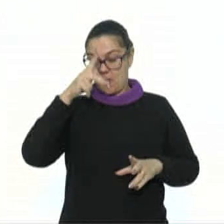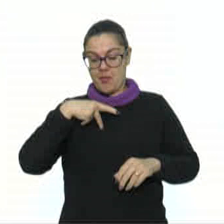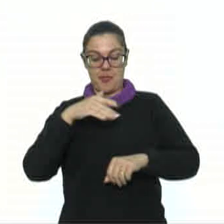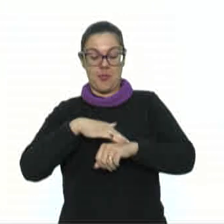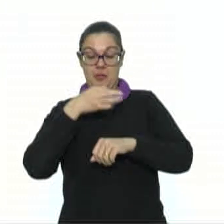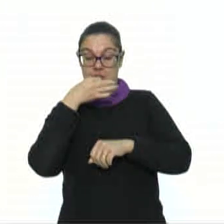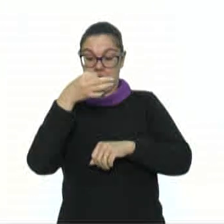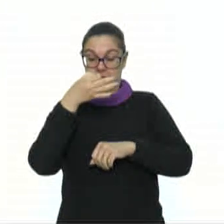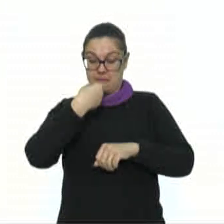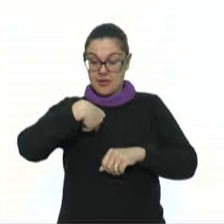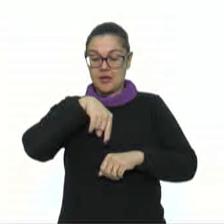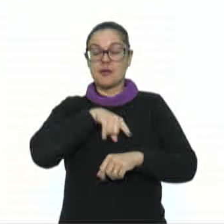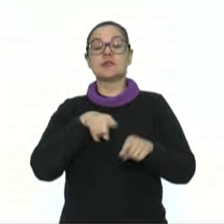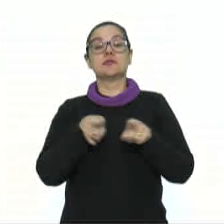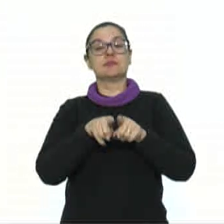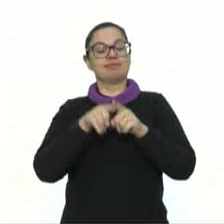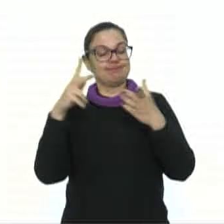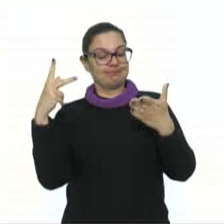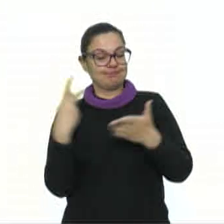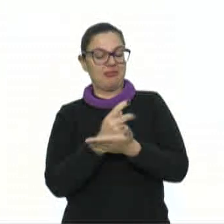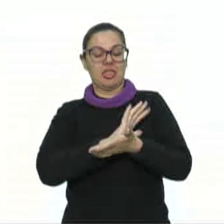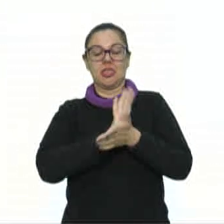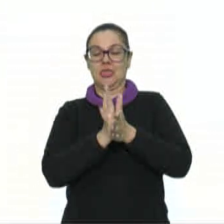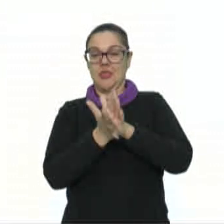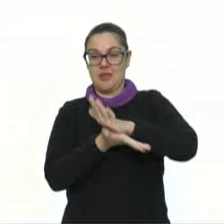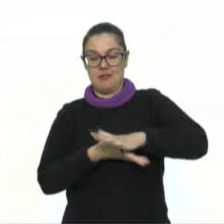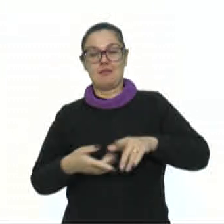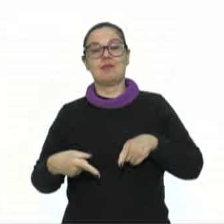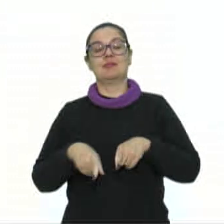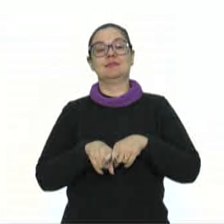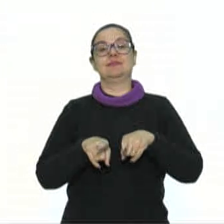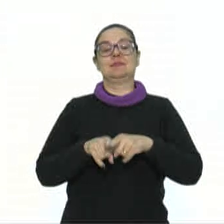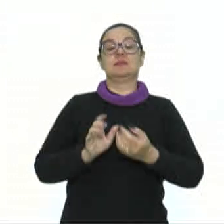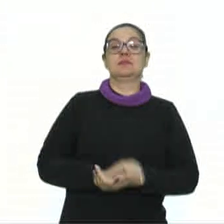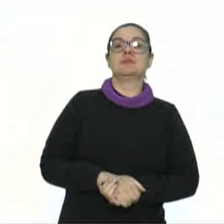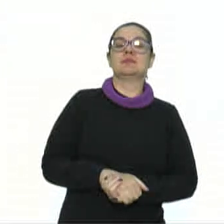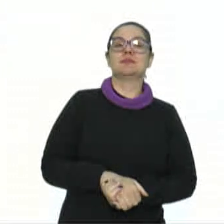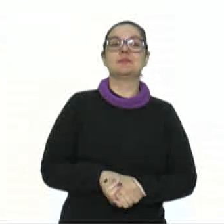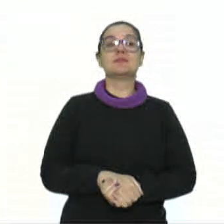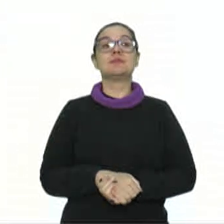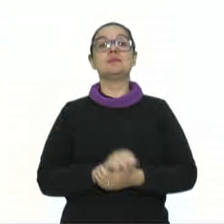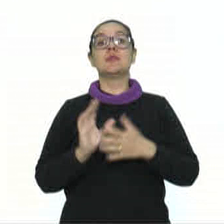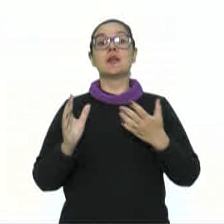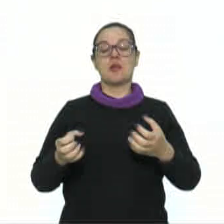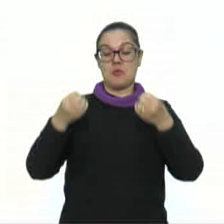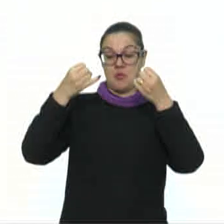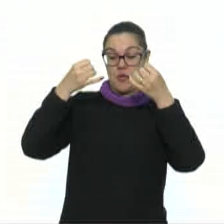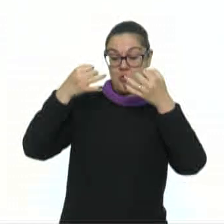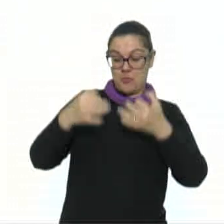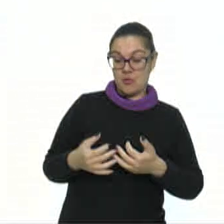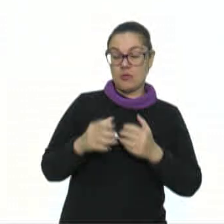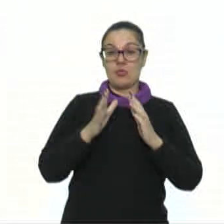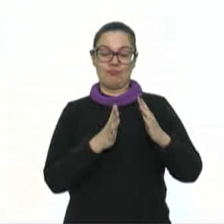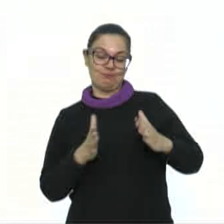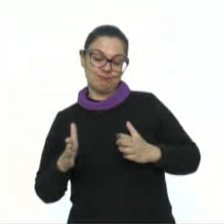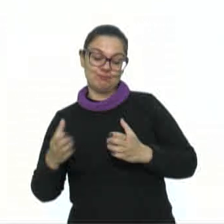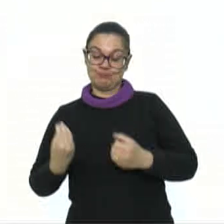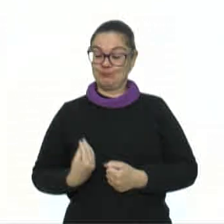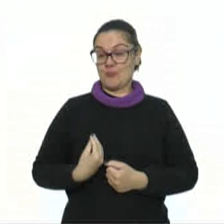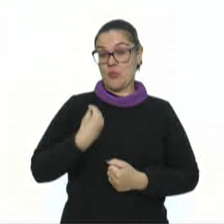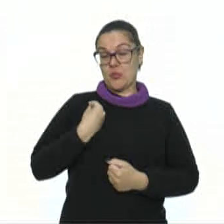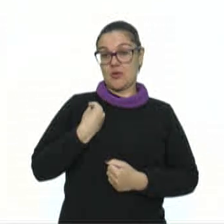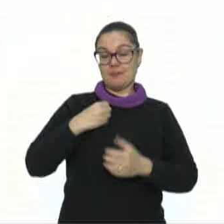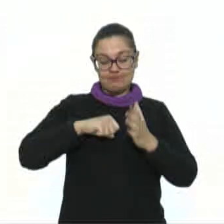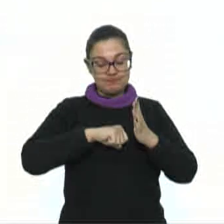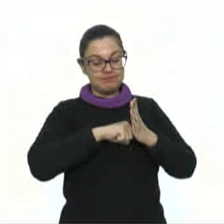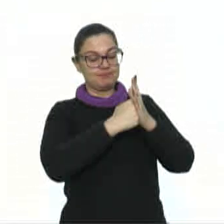nós mesmos, o efeito é também devastador, né? Faz muito mal, determinando o nosso caminho e impedindo o